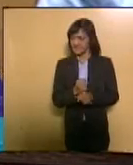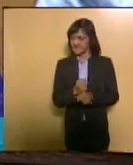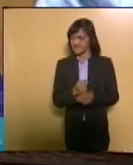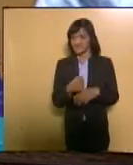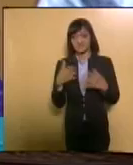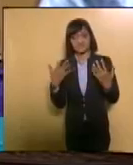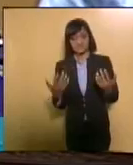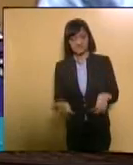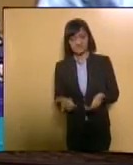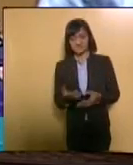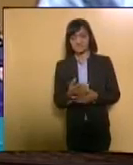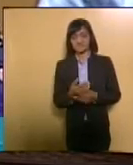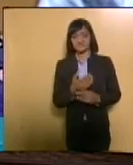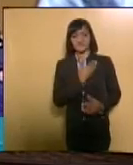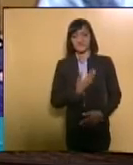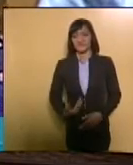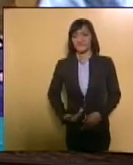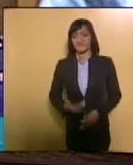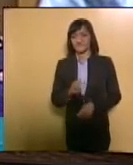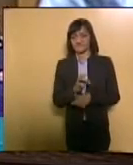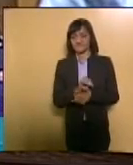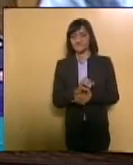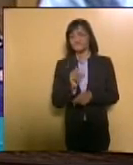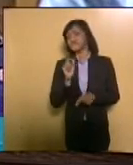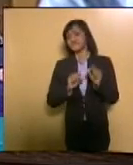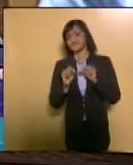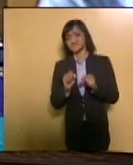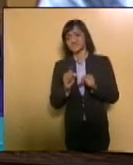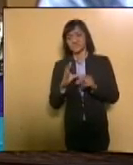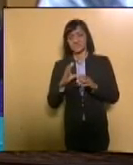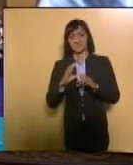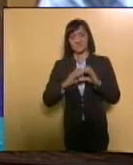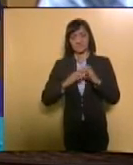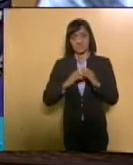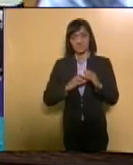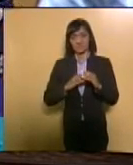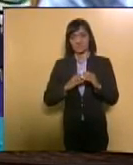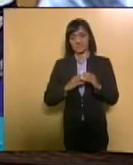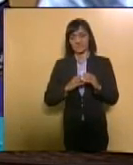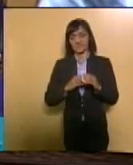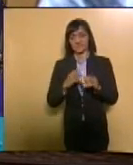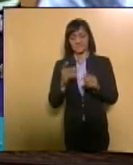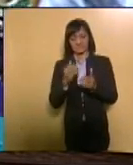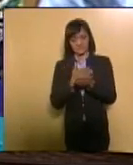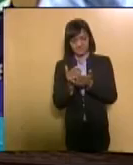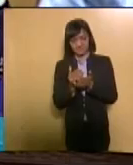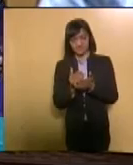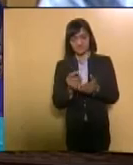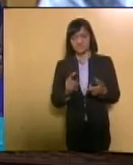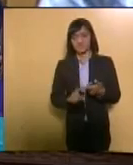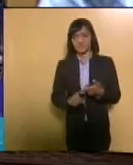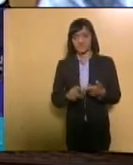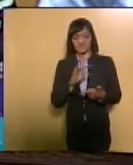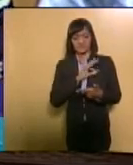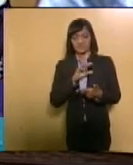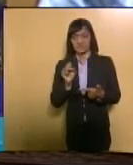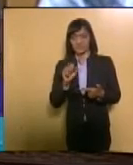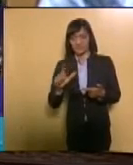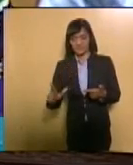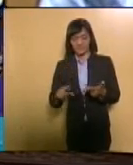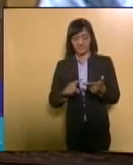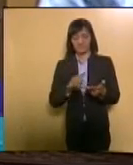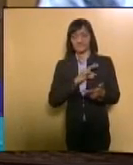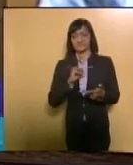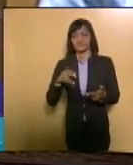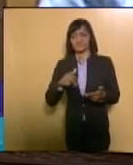aí foi quando o governo de investiu em qu concurso público primeiro passo Polícia Civil Polícia